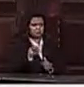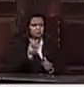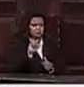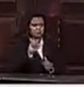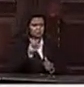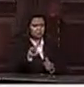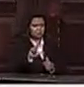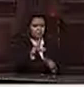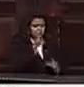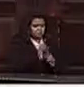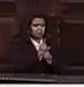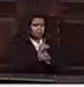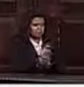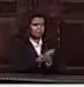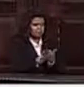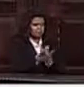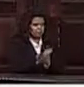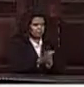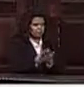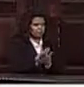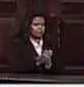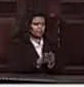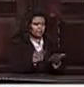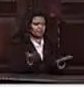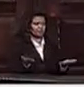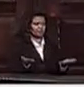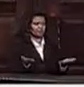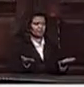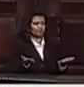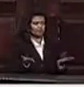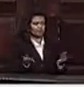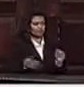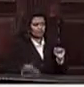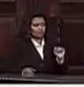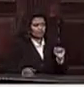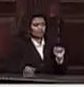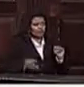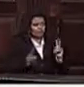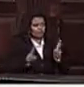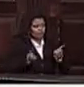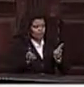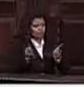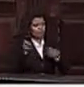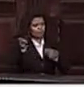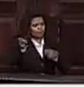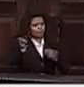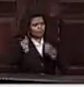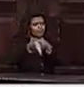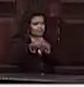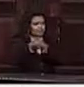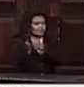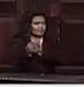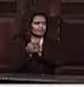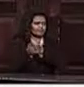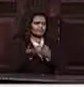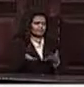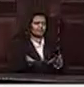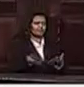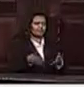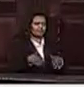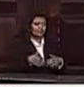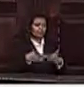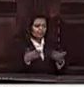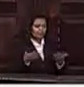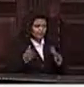não tem informação. Enquanto isso, mais 2 policiais morreram e o deputado Paulo